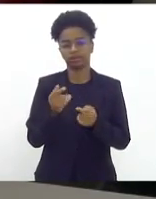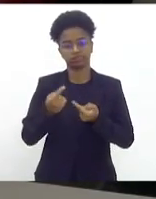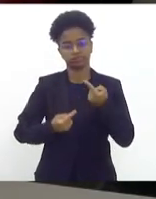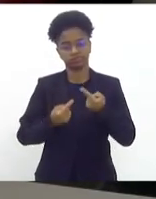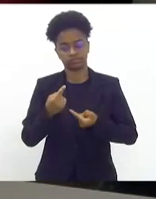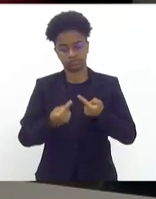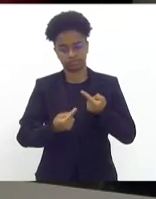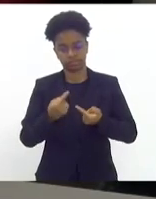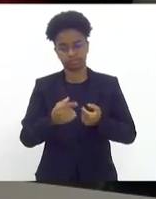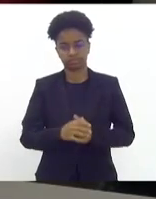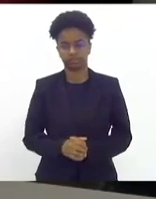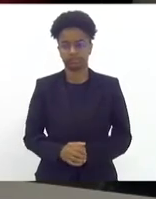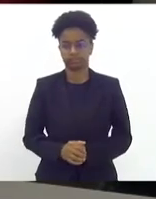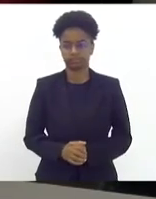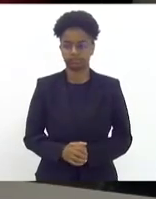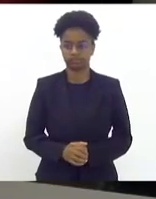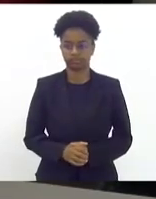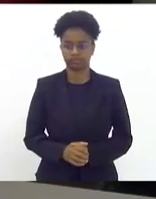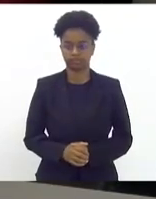discussão mesmo,